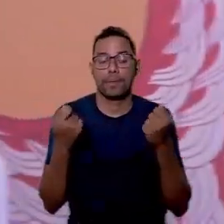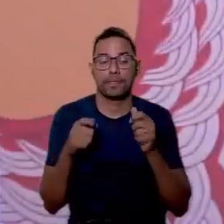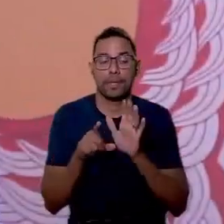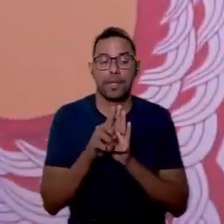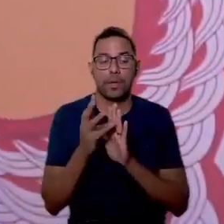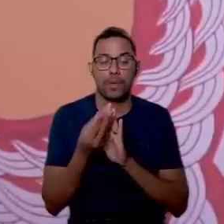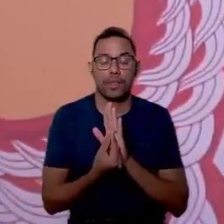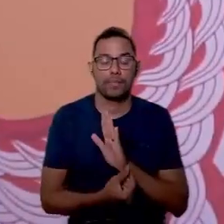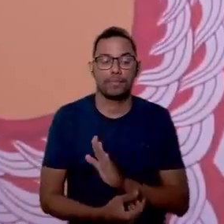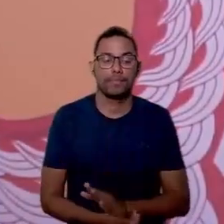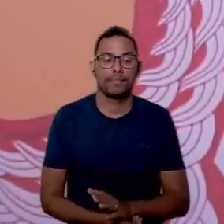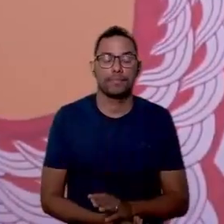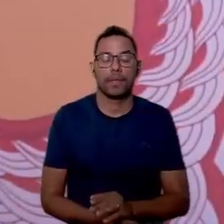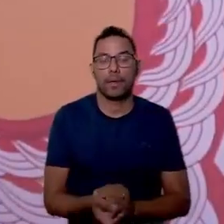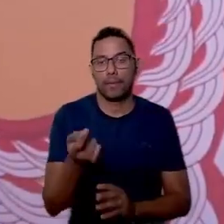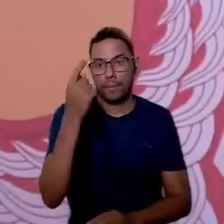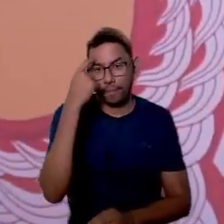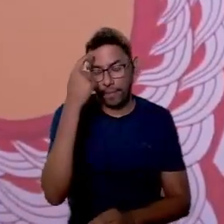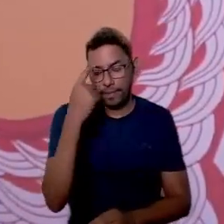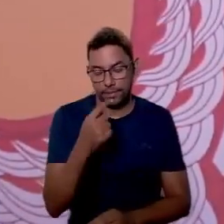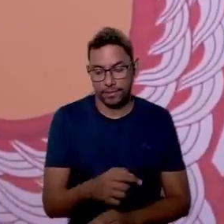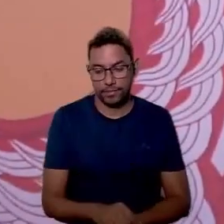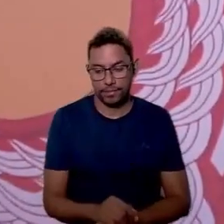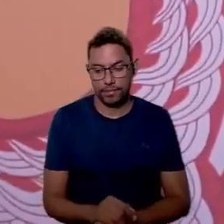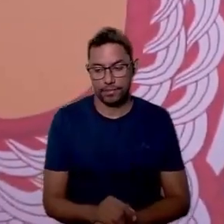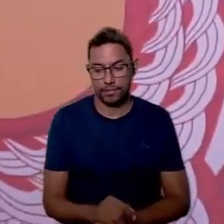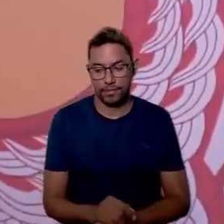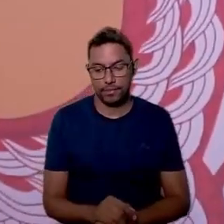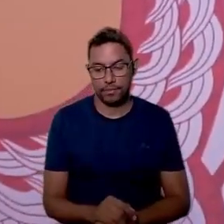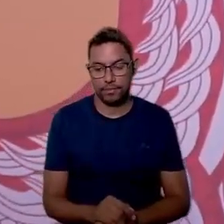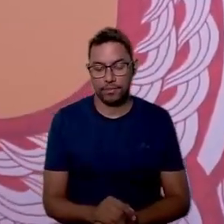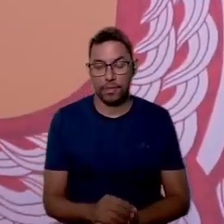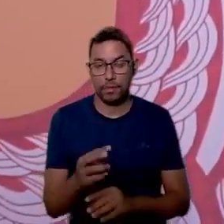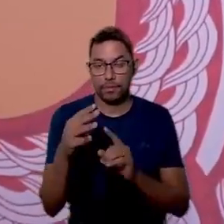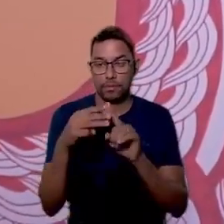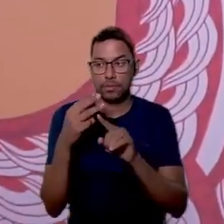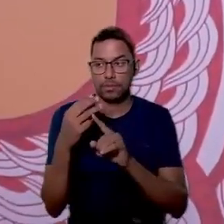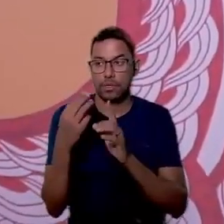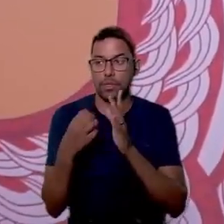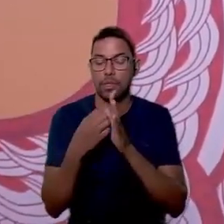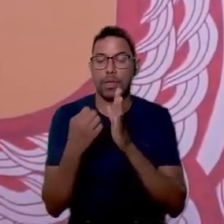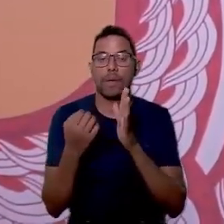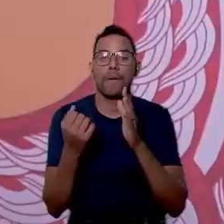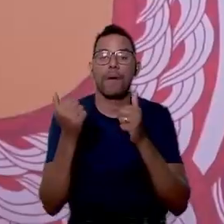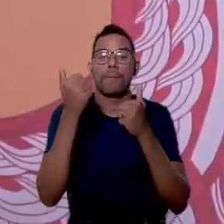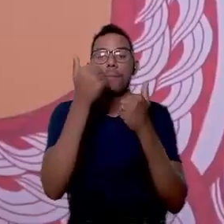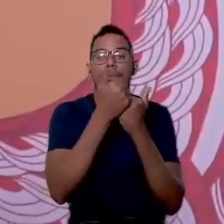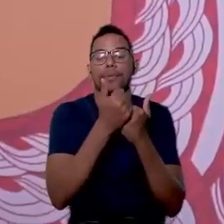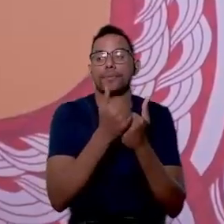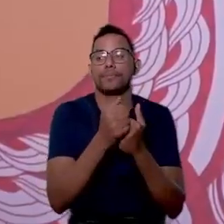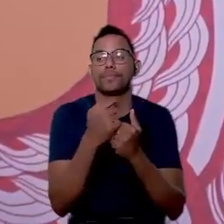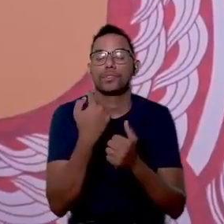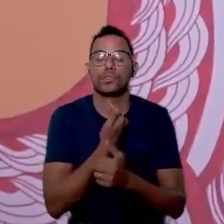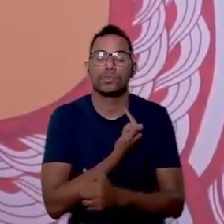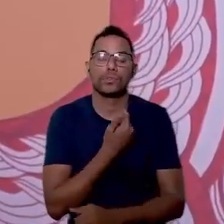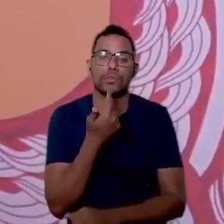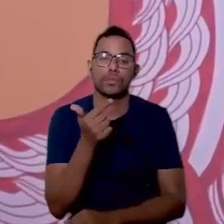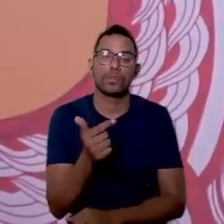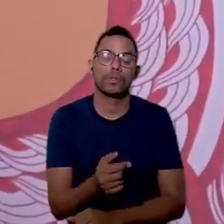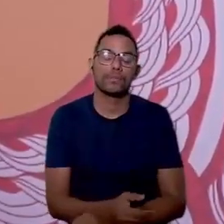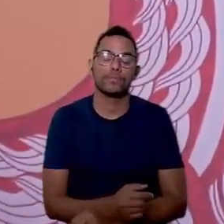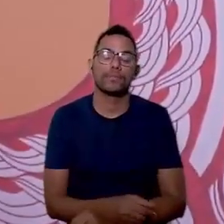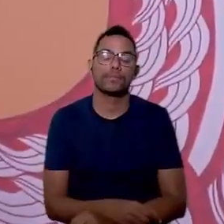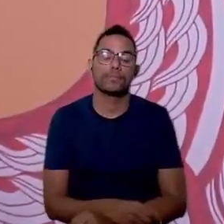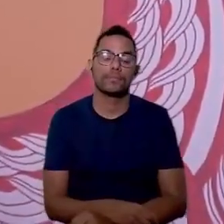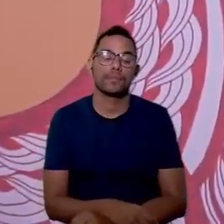Rouanet ela foi pensada com um elemento, com um terceiro elemento, que é o patrocinador. A gente não tem a prerrogativa